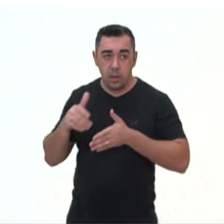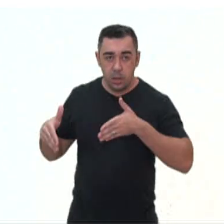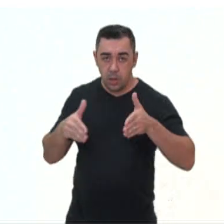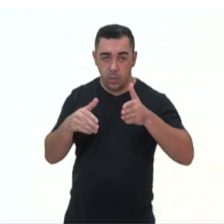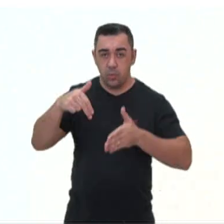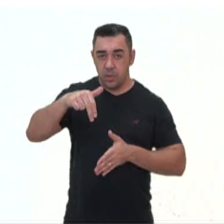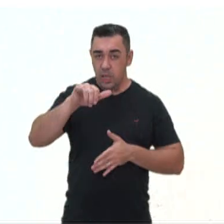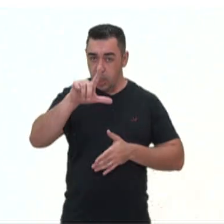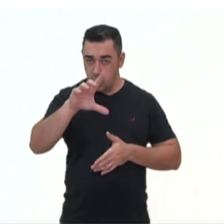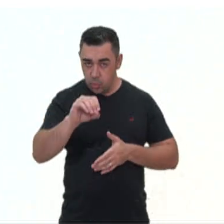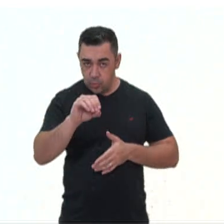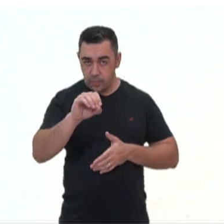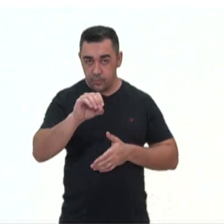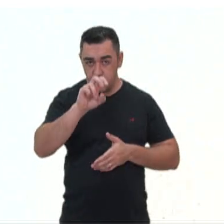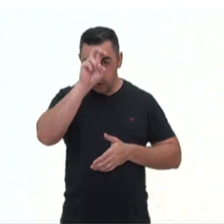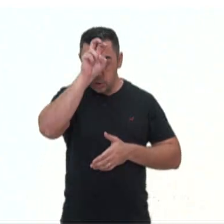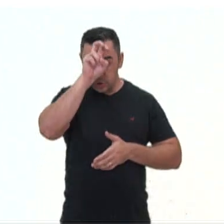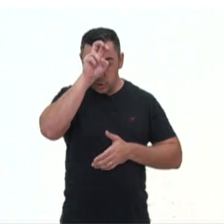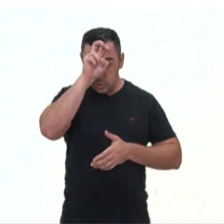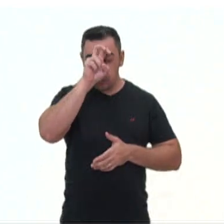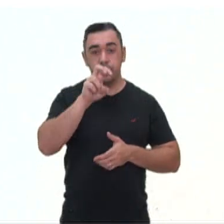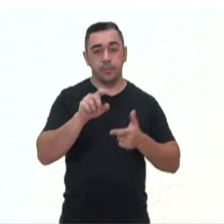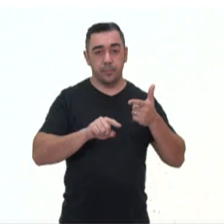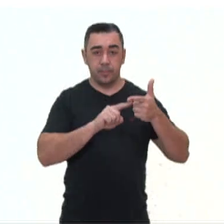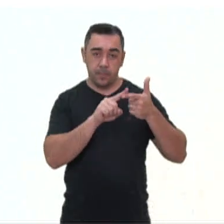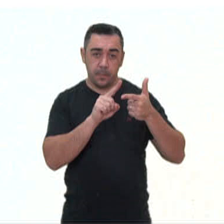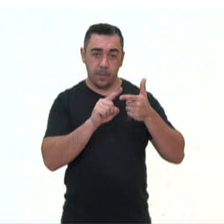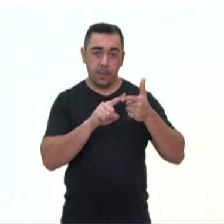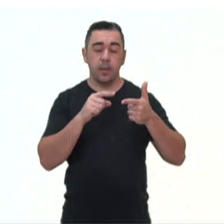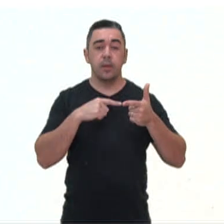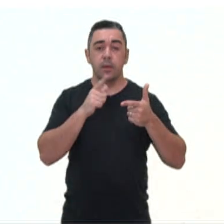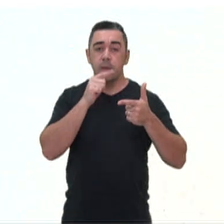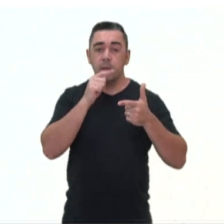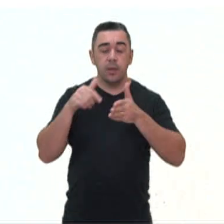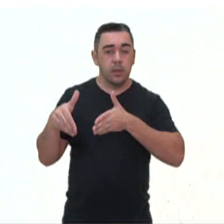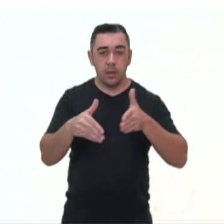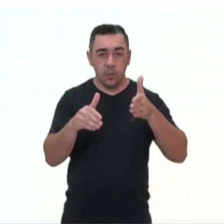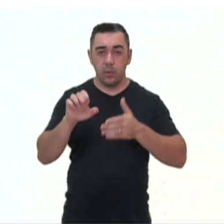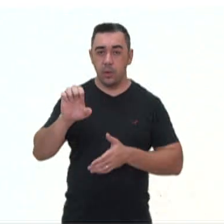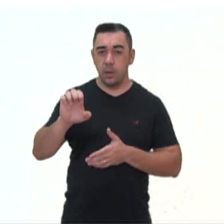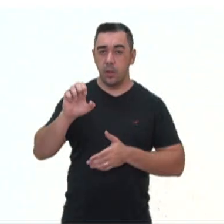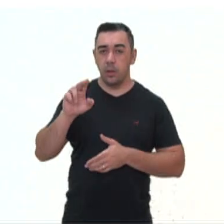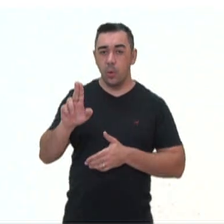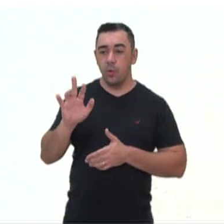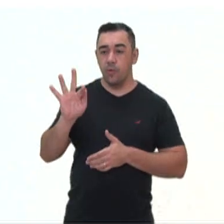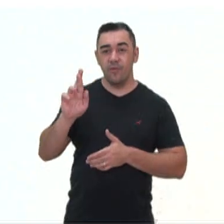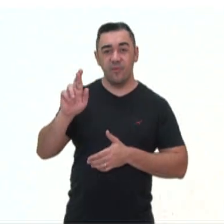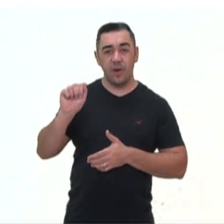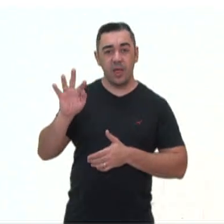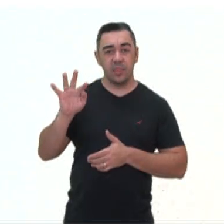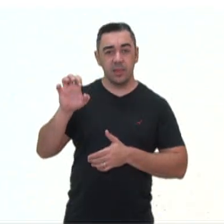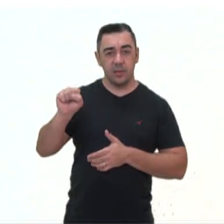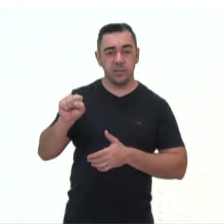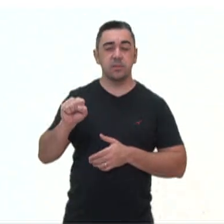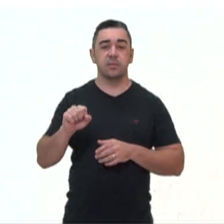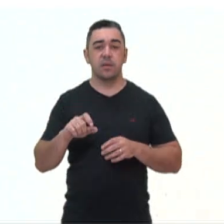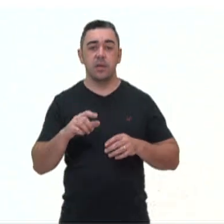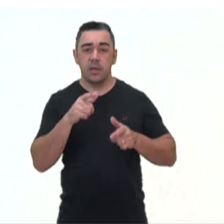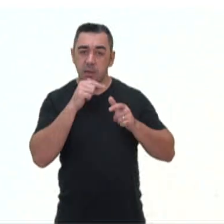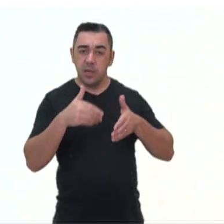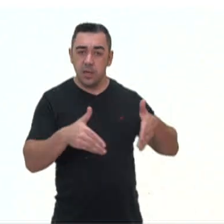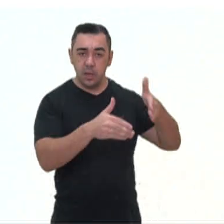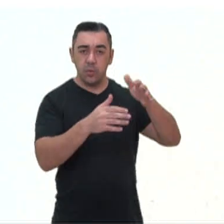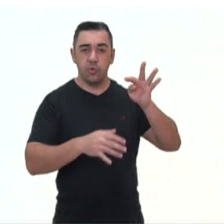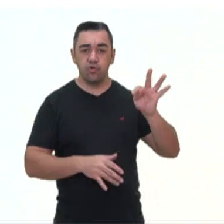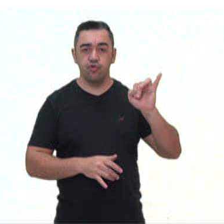o Egito. Desculpa, Nilo e Egito, é claro, mas para o Nilo e para o Eufrates, para o Tigre e o Eufrates.